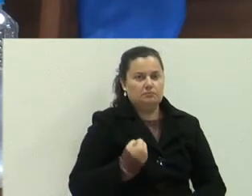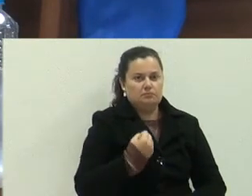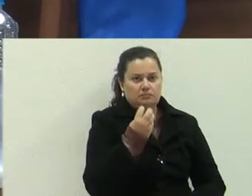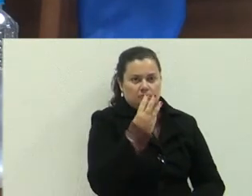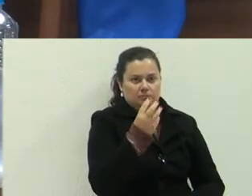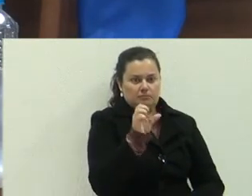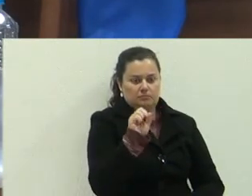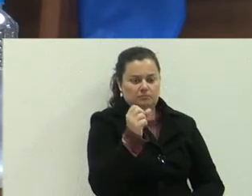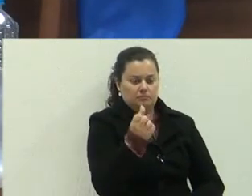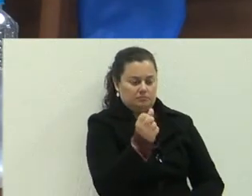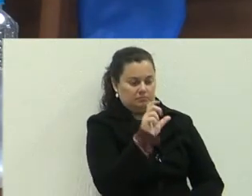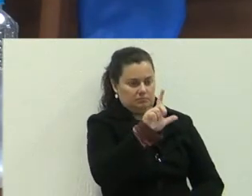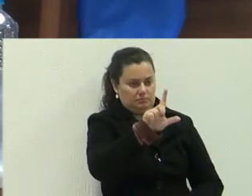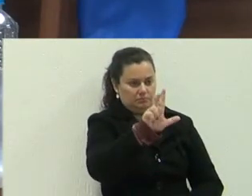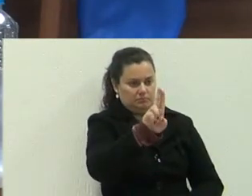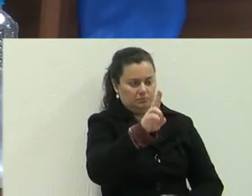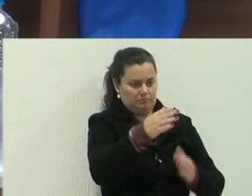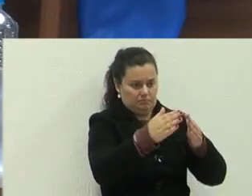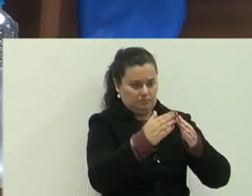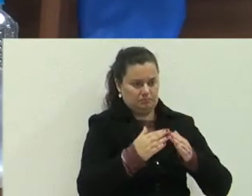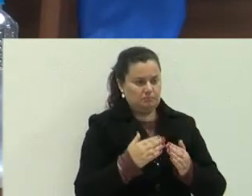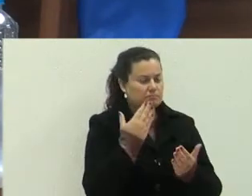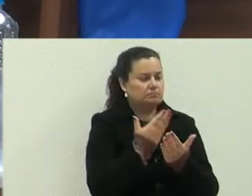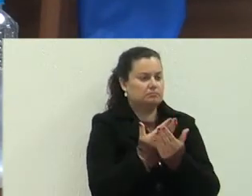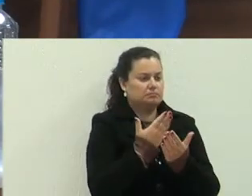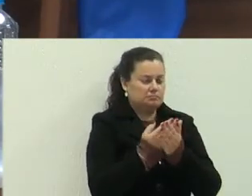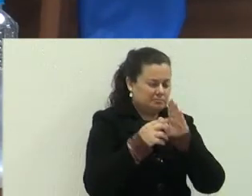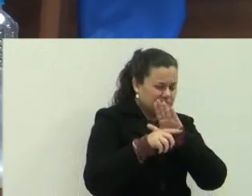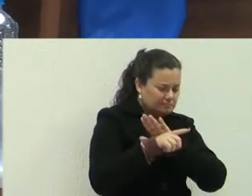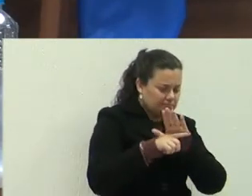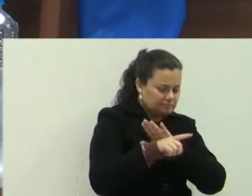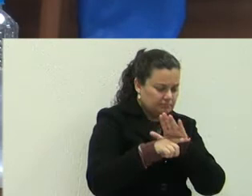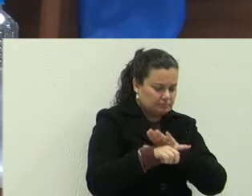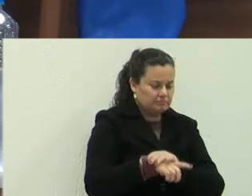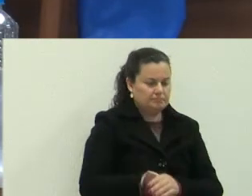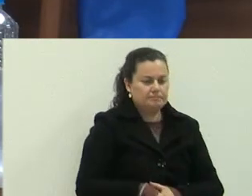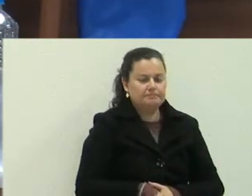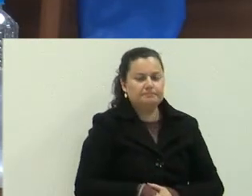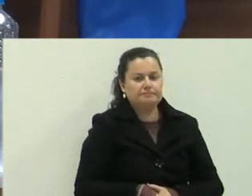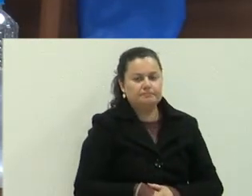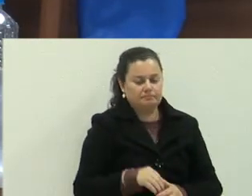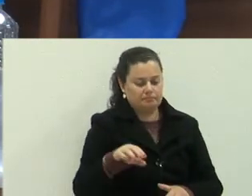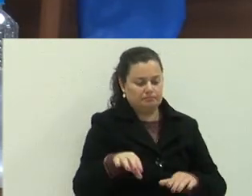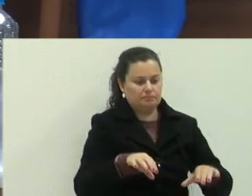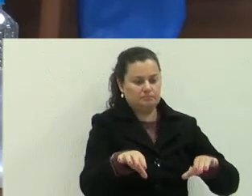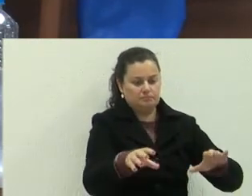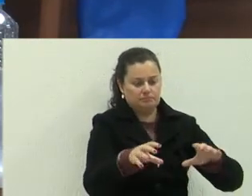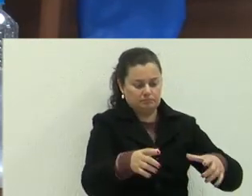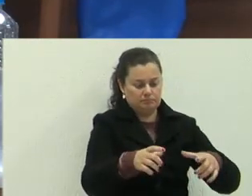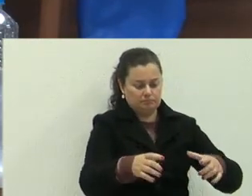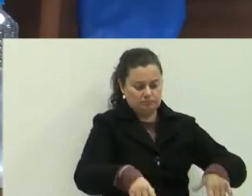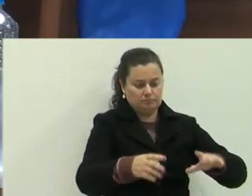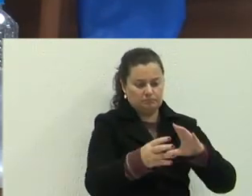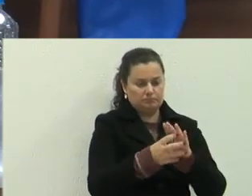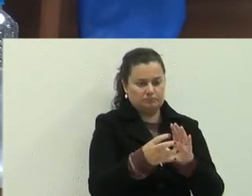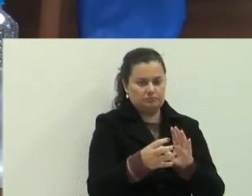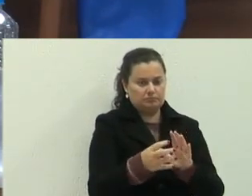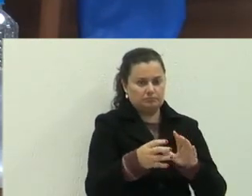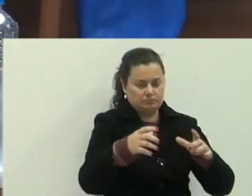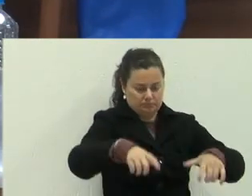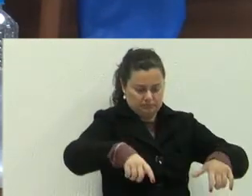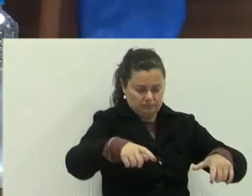Luciane Bittencourt. Solicita estudos para a implantação de um centro de treinamento esportivo